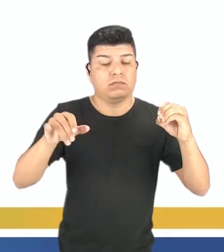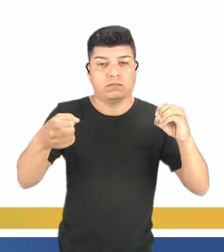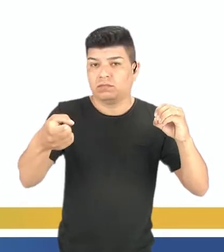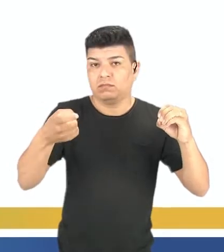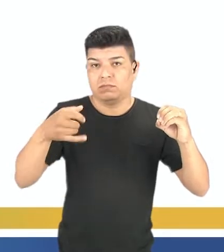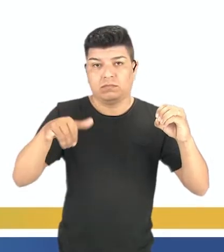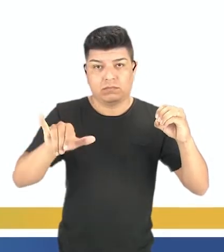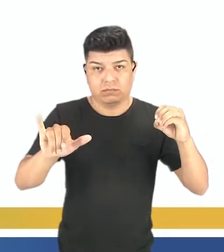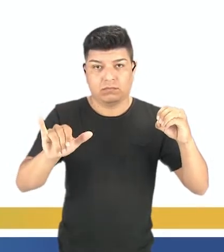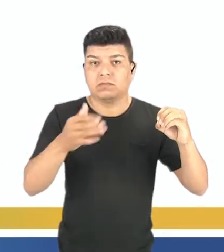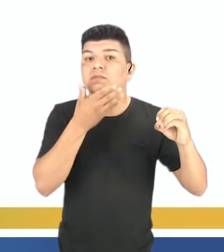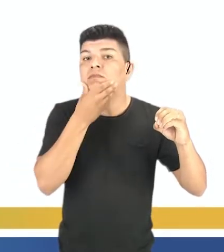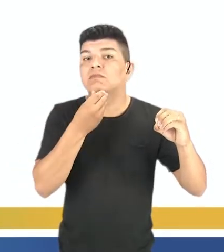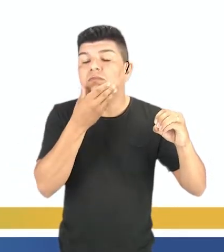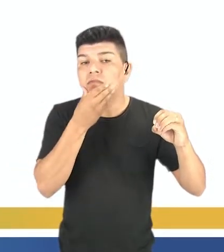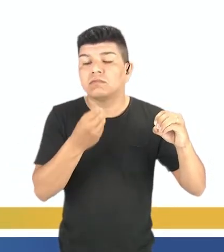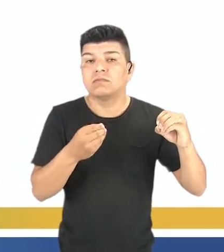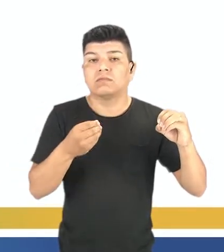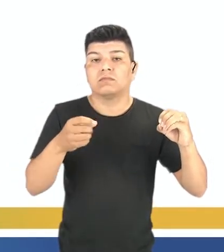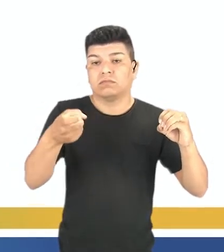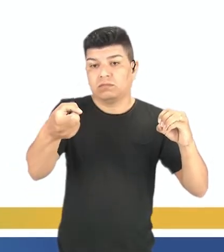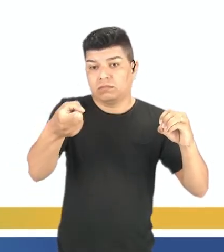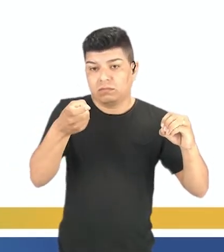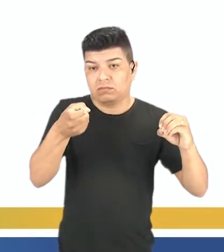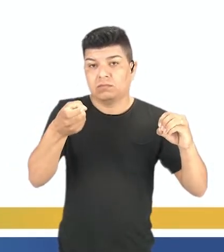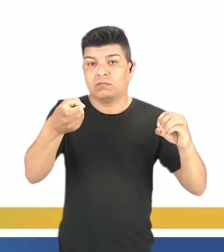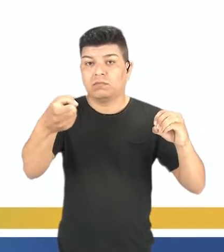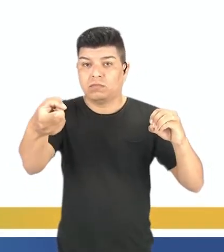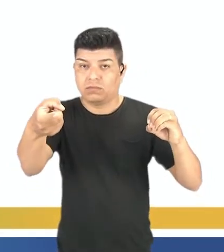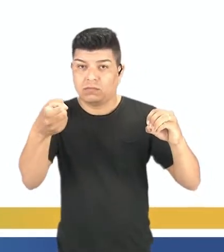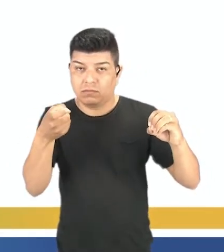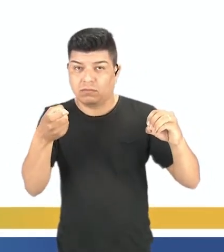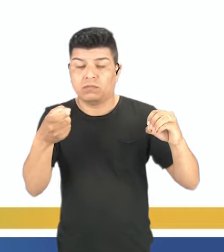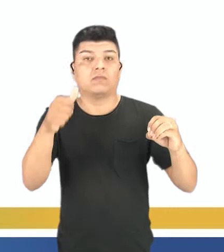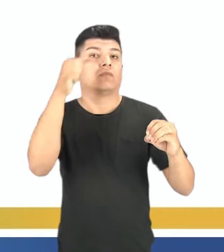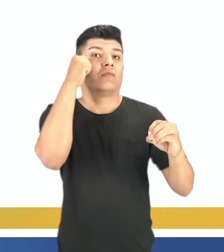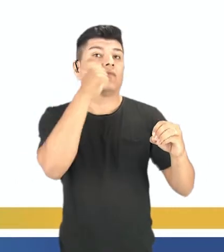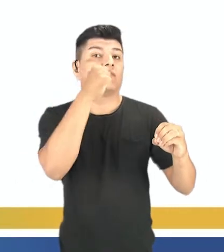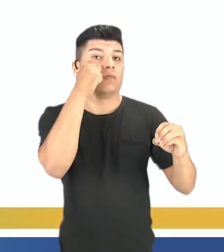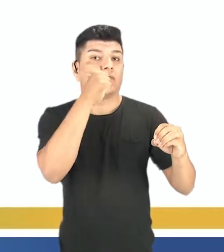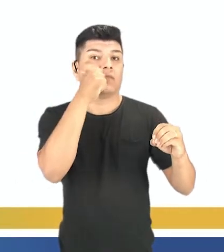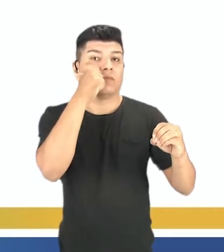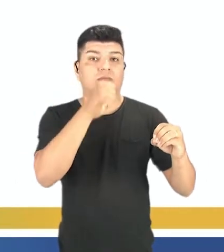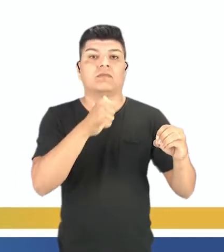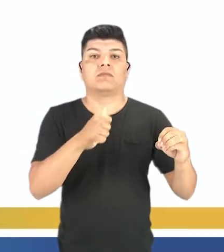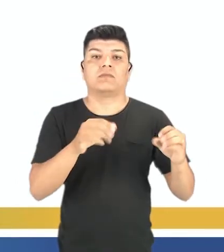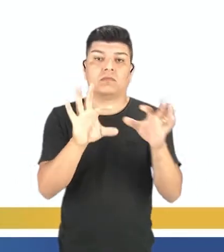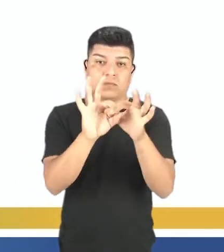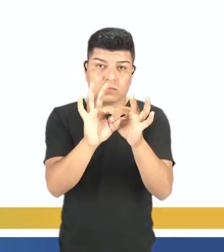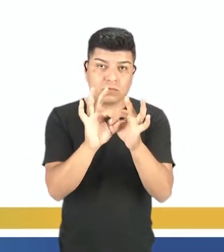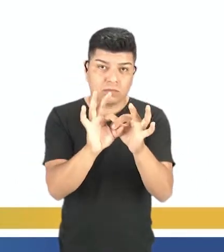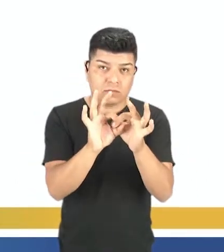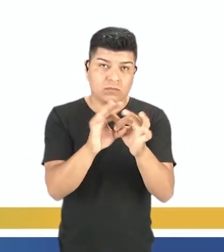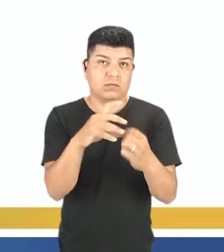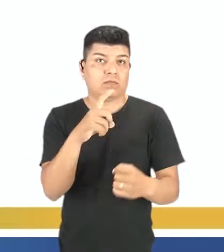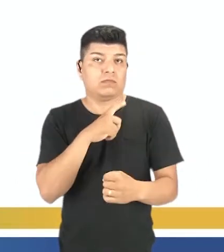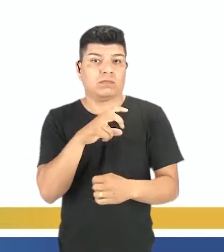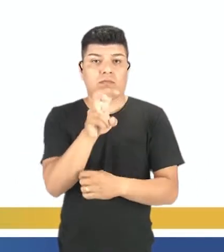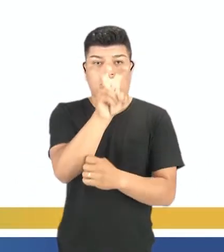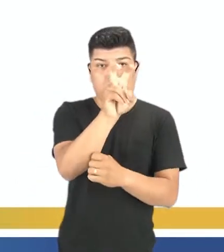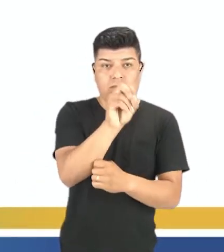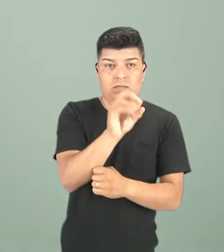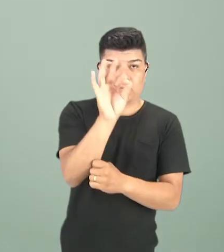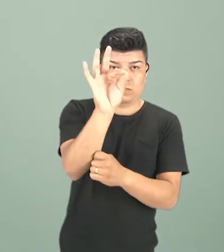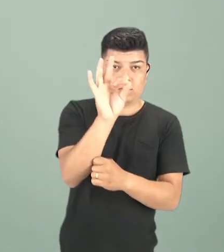do cruzamento entre homens e mulheres, eu posso ter tanto 50% de chance de nascer um menino